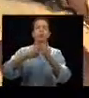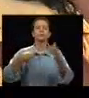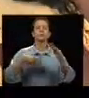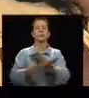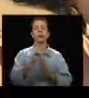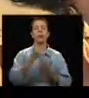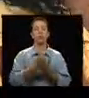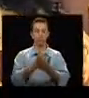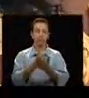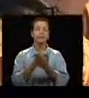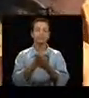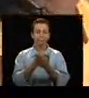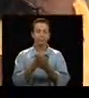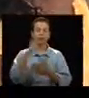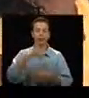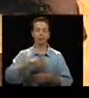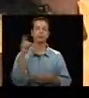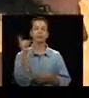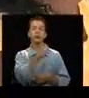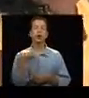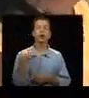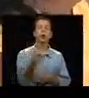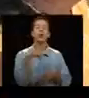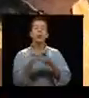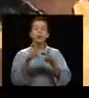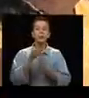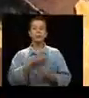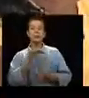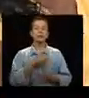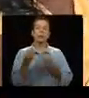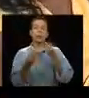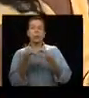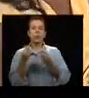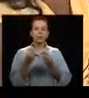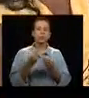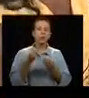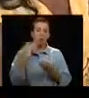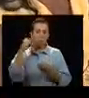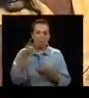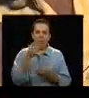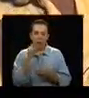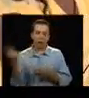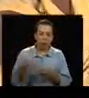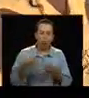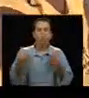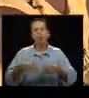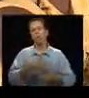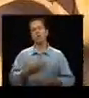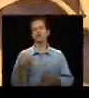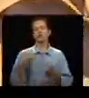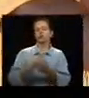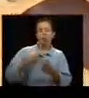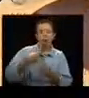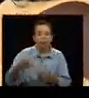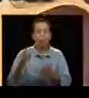pegava aquele povo todinho e levava, prendia. Sim, aí todo mundo ficou com medo, né? Eu sei que papai chegou em casa e disse: olha, minha tia, mamãe,